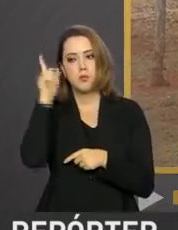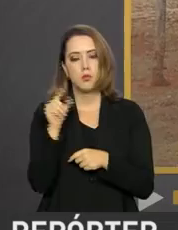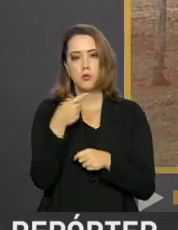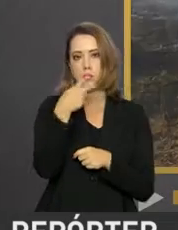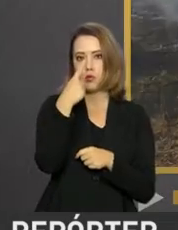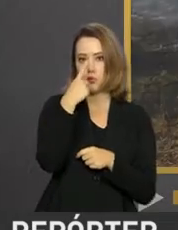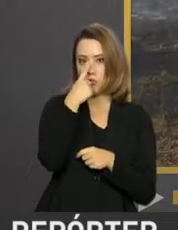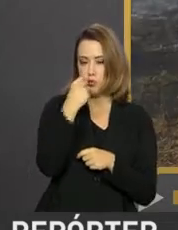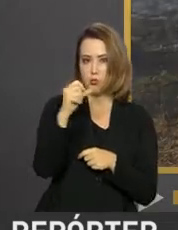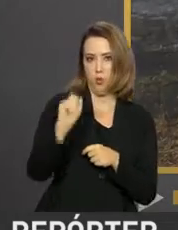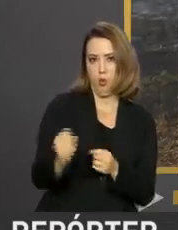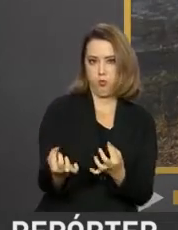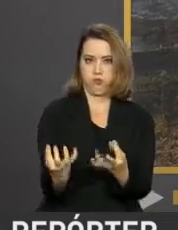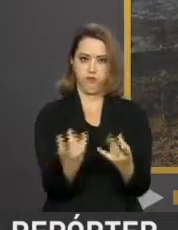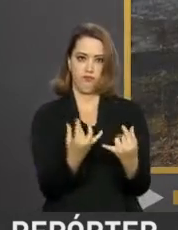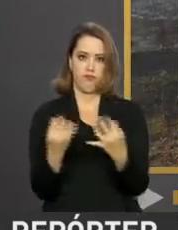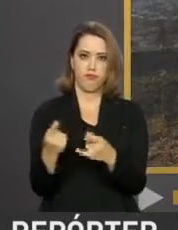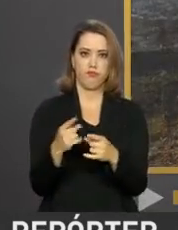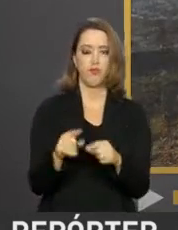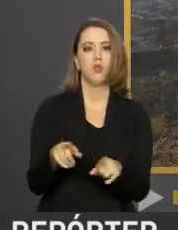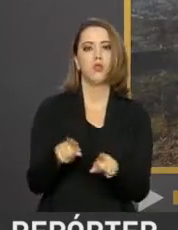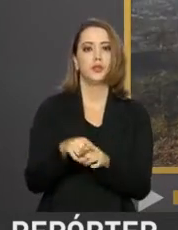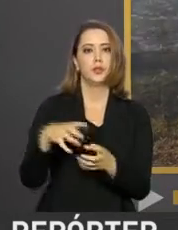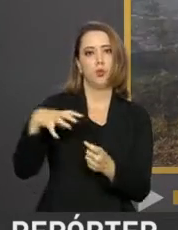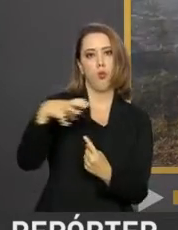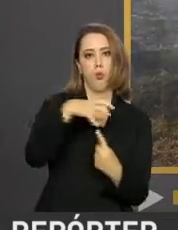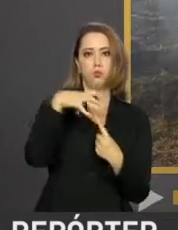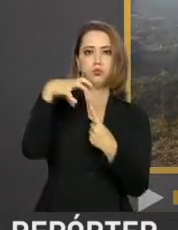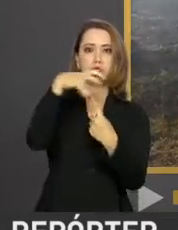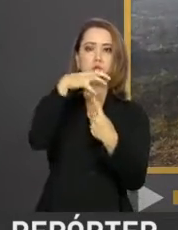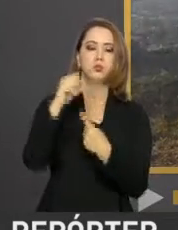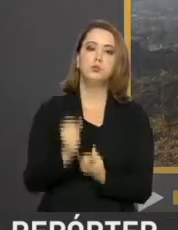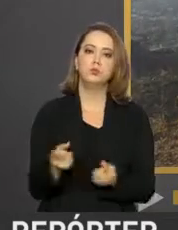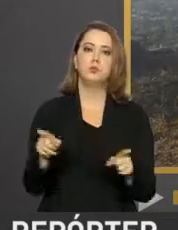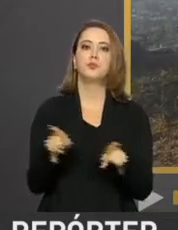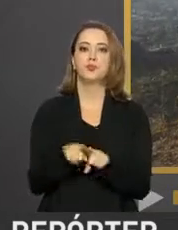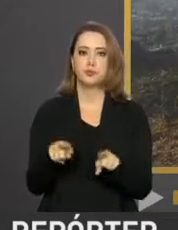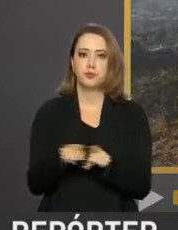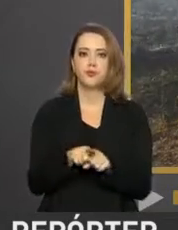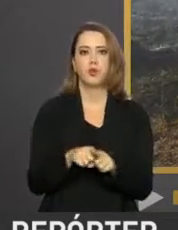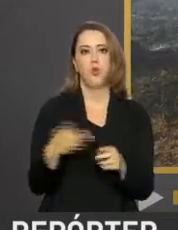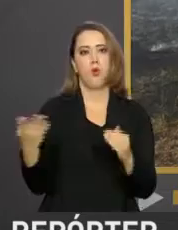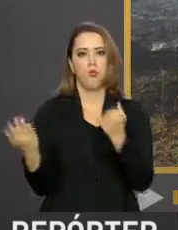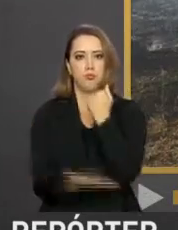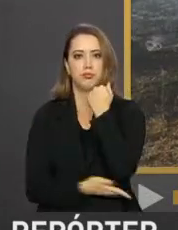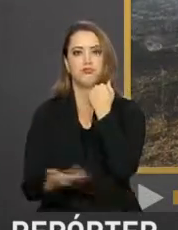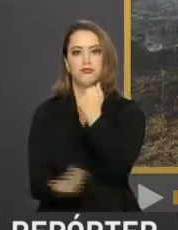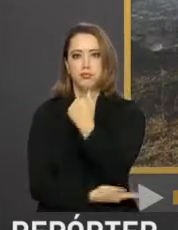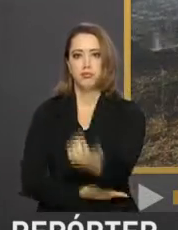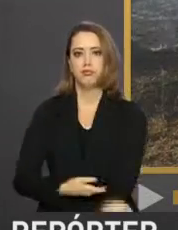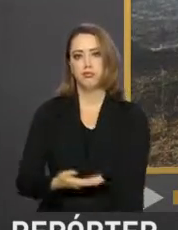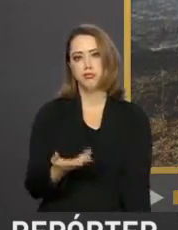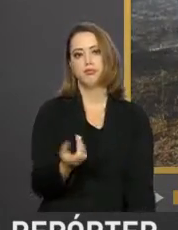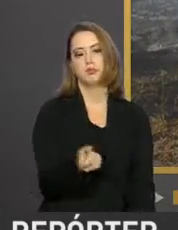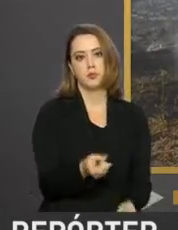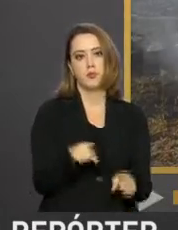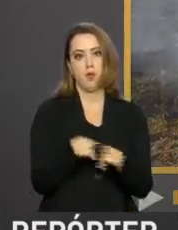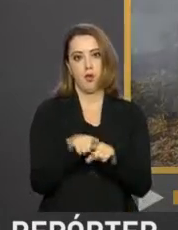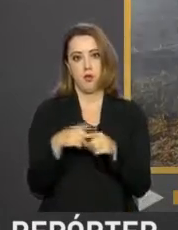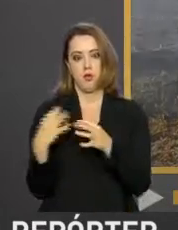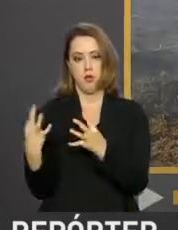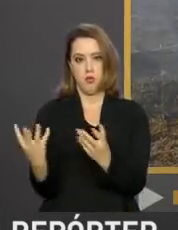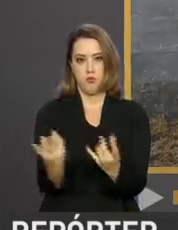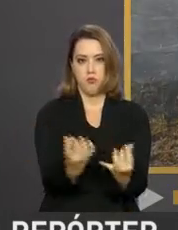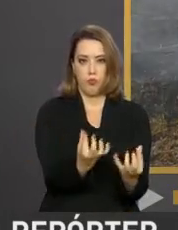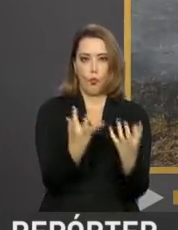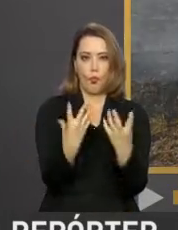de folhagem, queima do pasto, soltam balões e fazem desmatamento também em seguida do fogo. E o período de seca